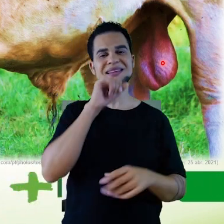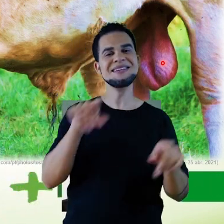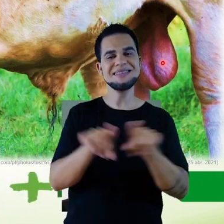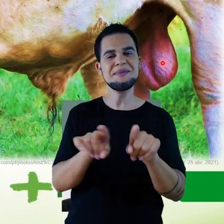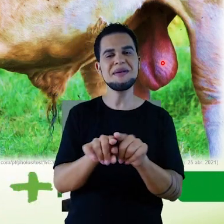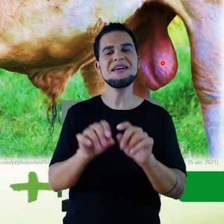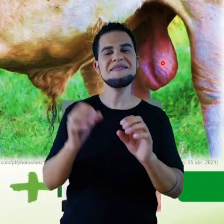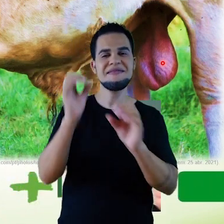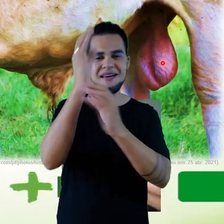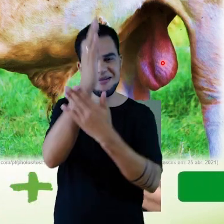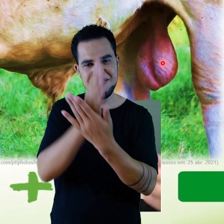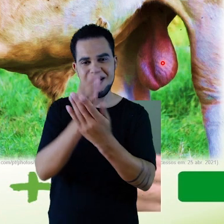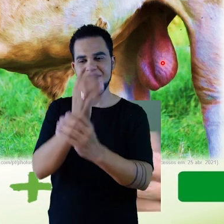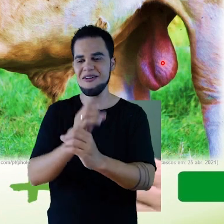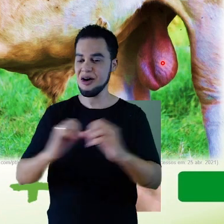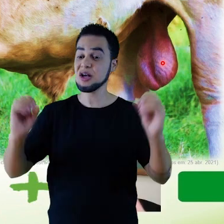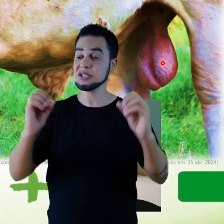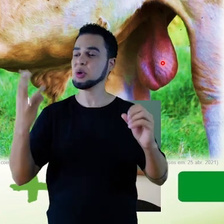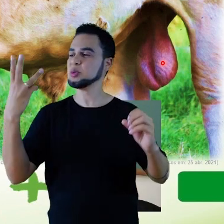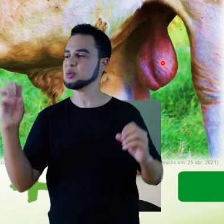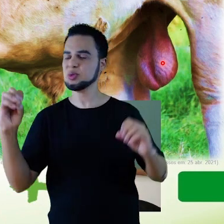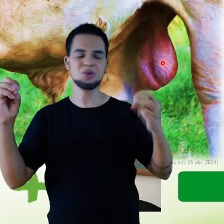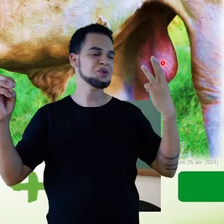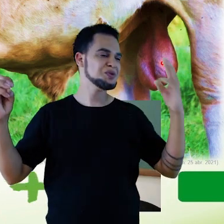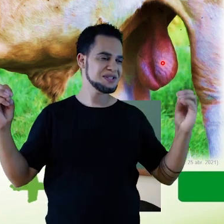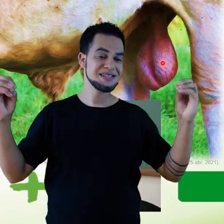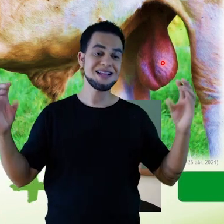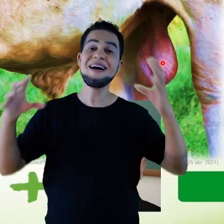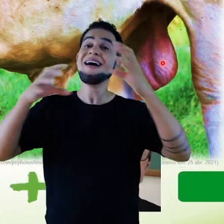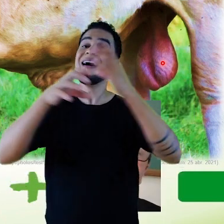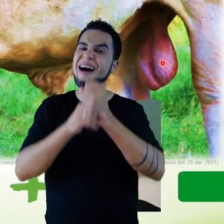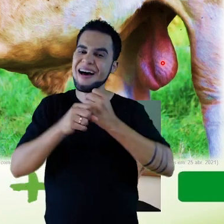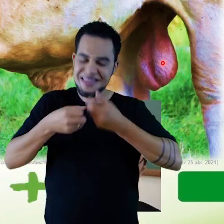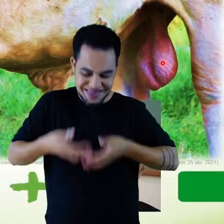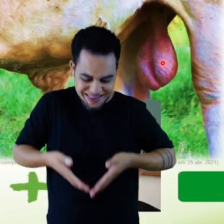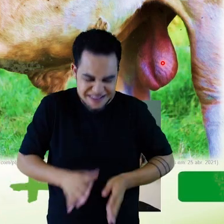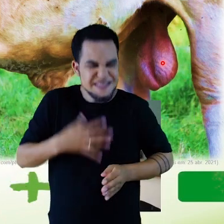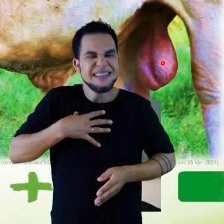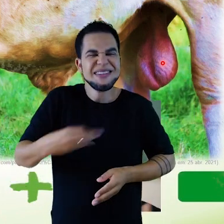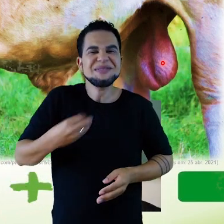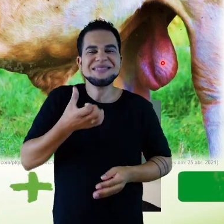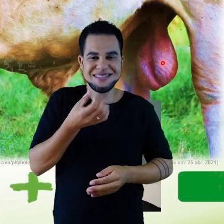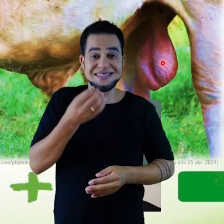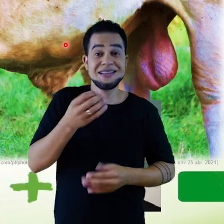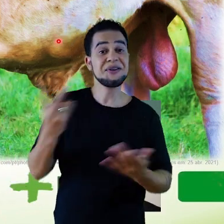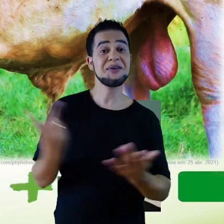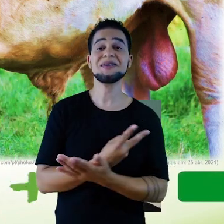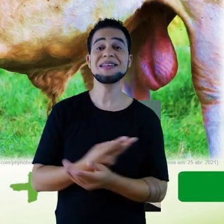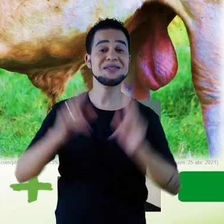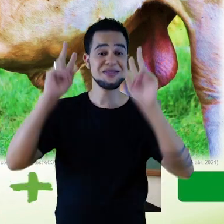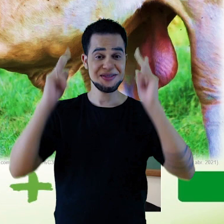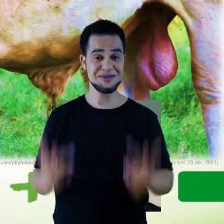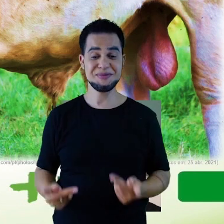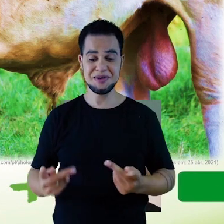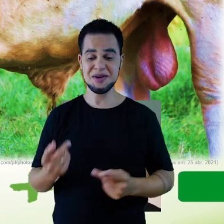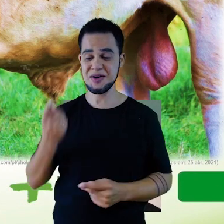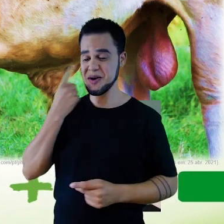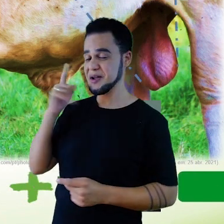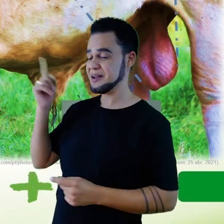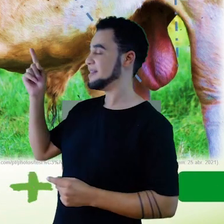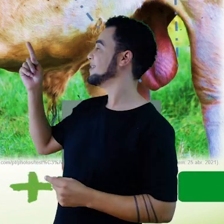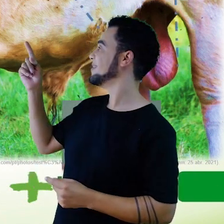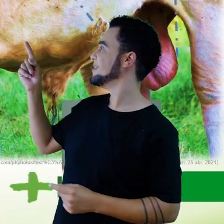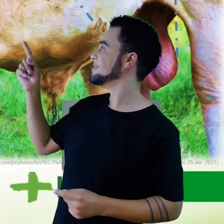por meiose. 30 com 30 forma o bezerrinho, 60 cromossomos. Isso acontece no ser humano. Olha lá o espermatozoide,